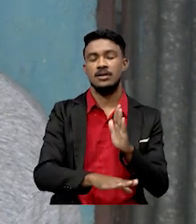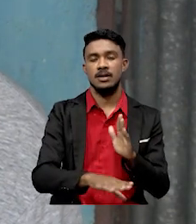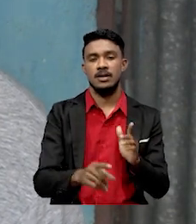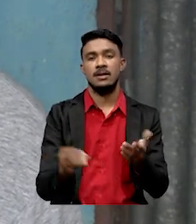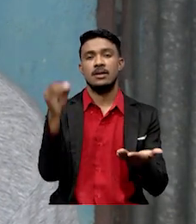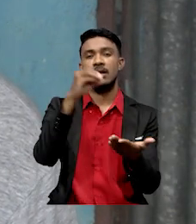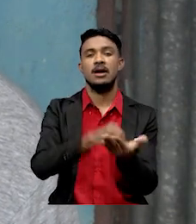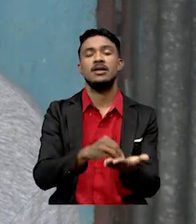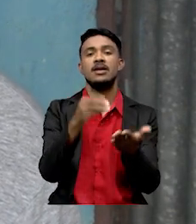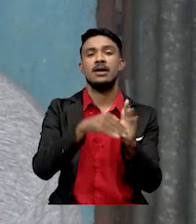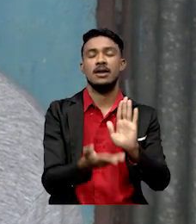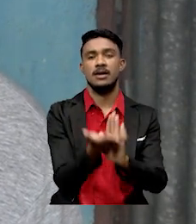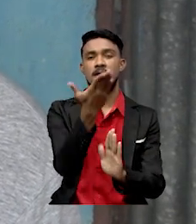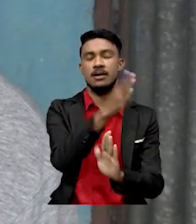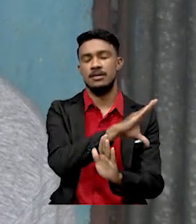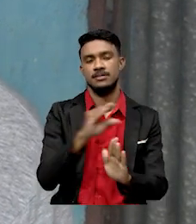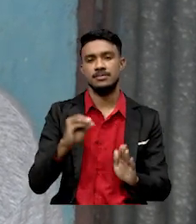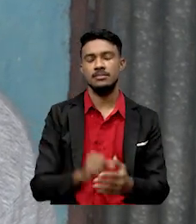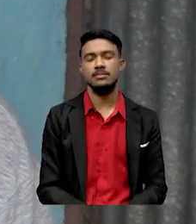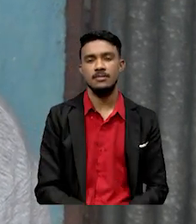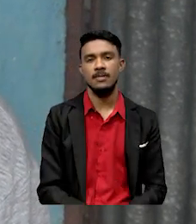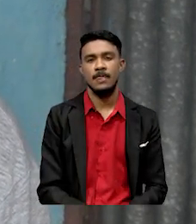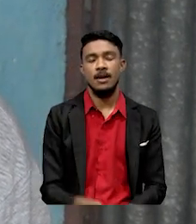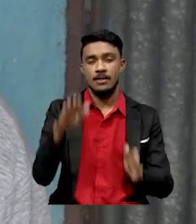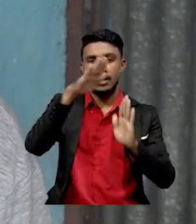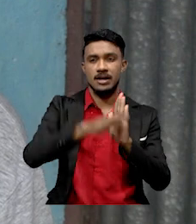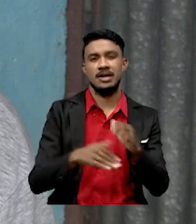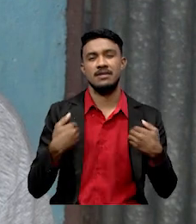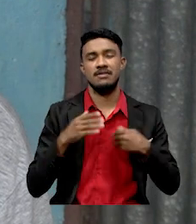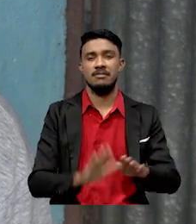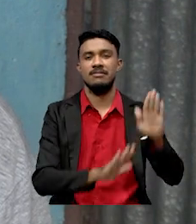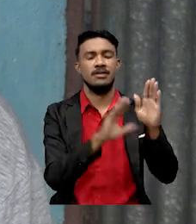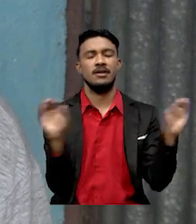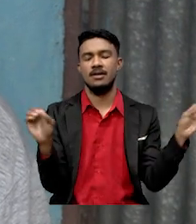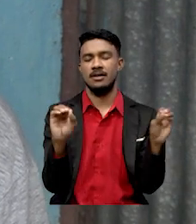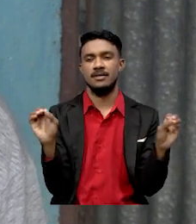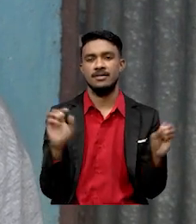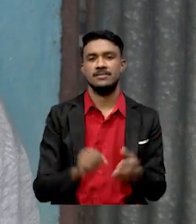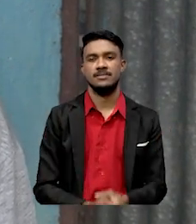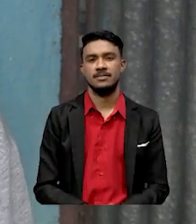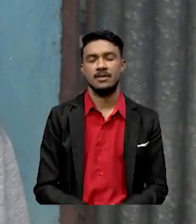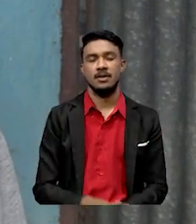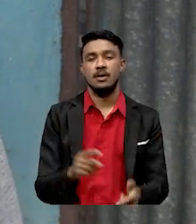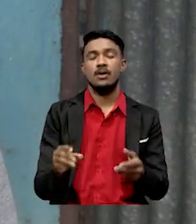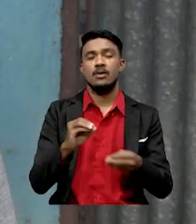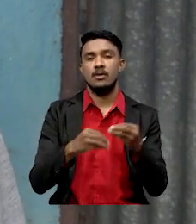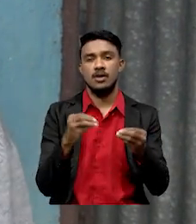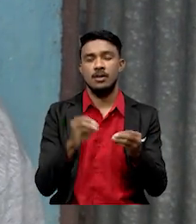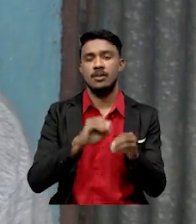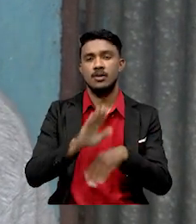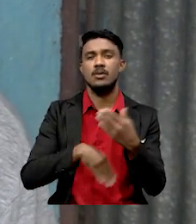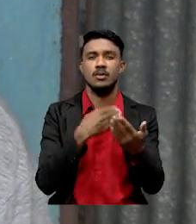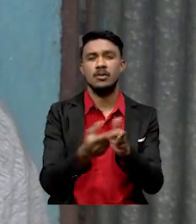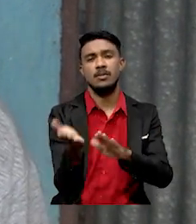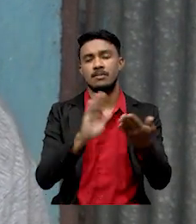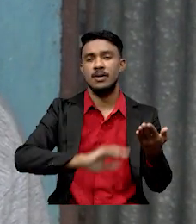ne tau de tileten territorial. Kalat mai krai mai ha vazen se rau gira. Kona ba buat sira mate cruzo an